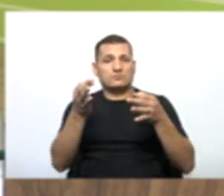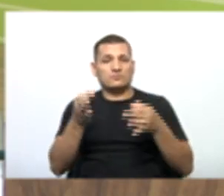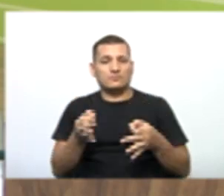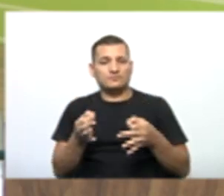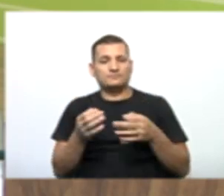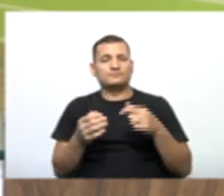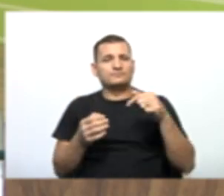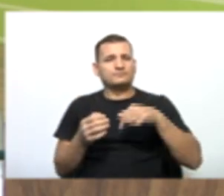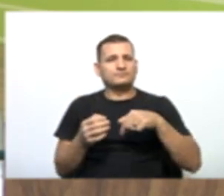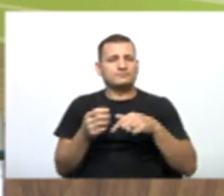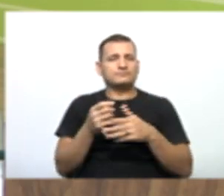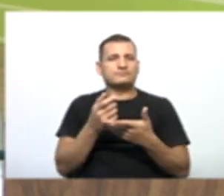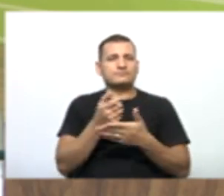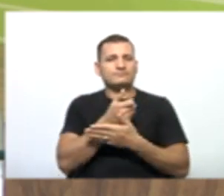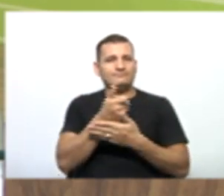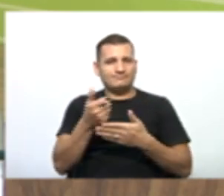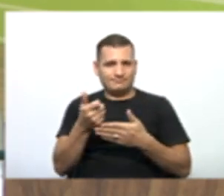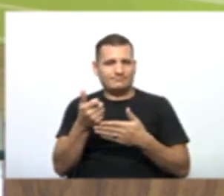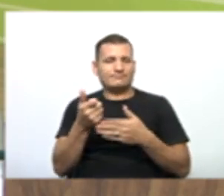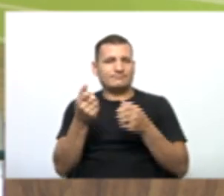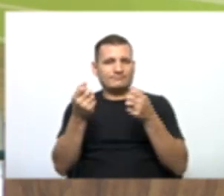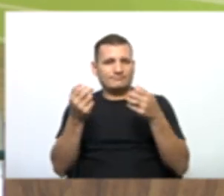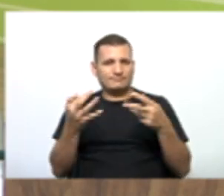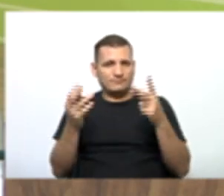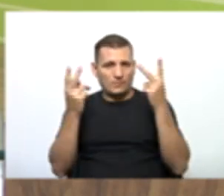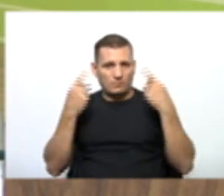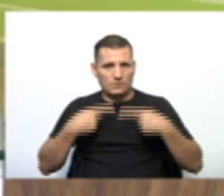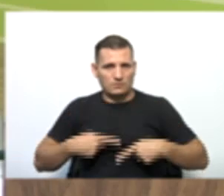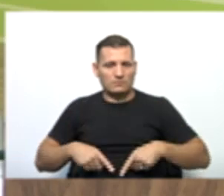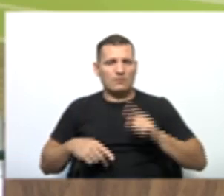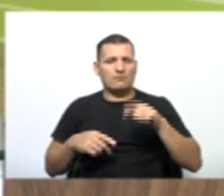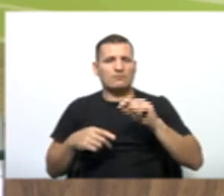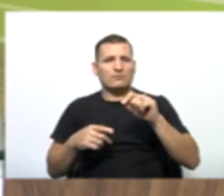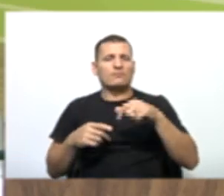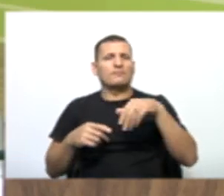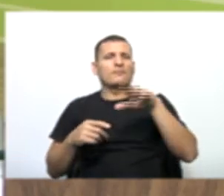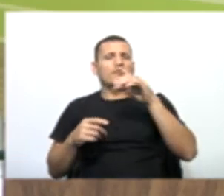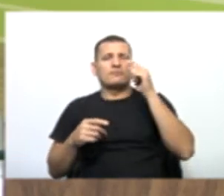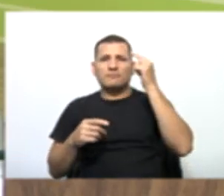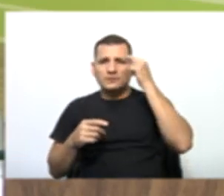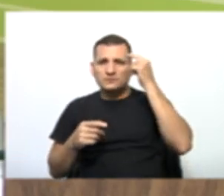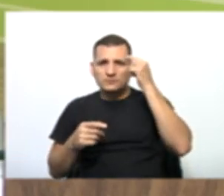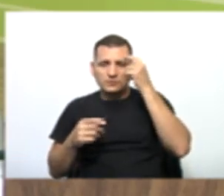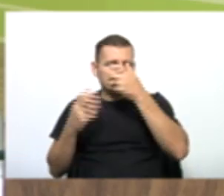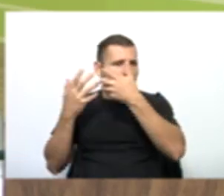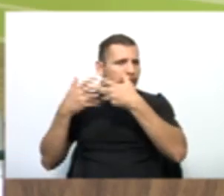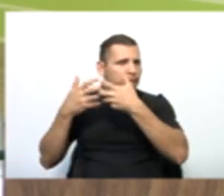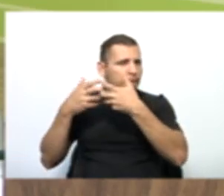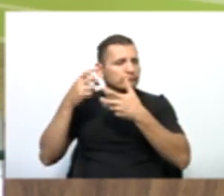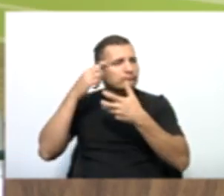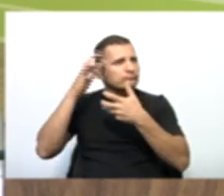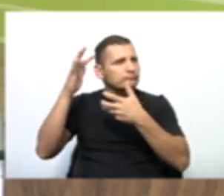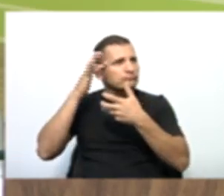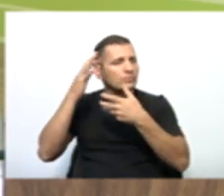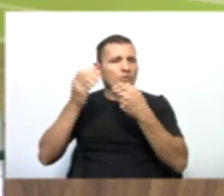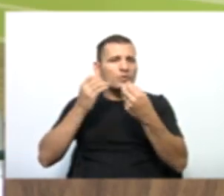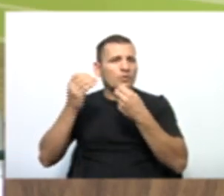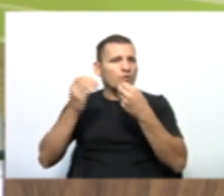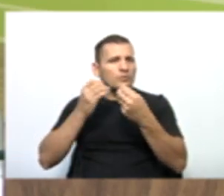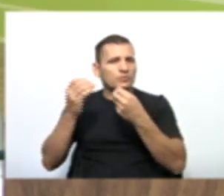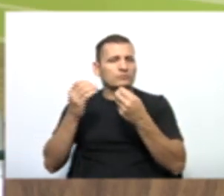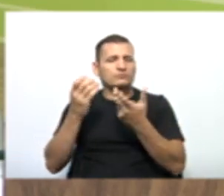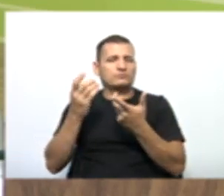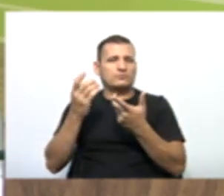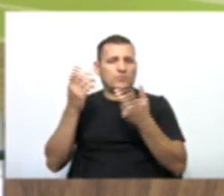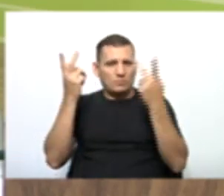moralidade humana, a gente já está entrando para esse pensamento filosófico, esse pensamento reflexivo sobre a ação humana, né? Então, ao